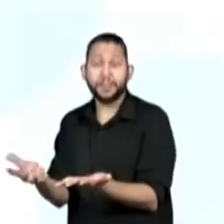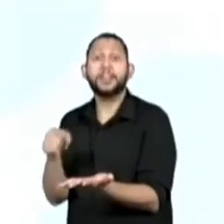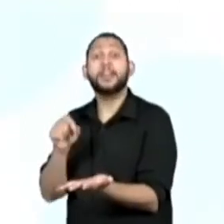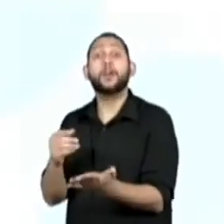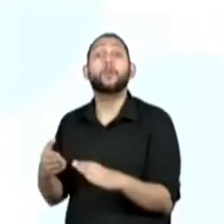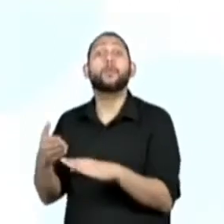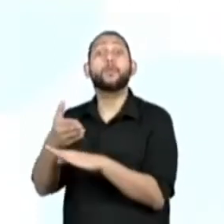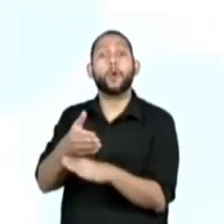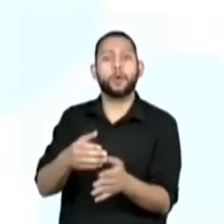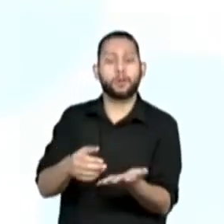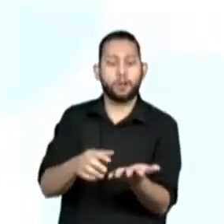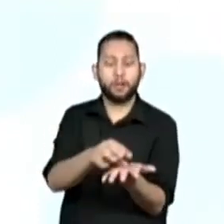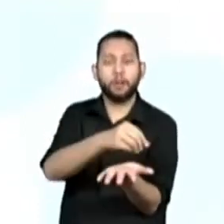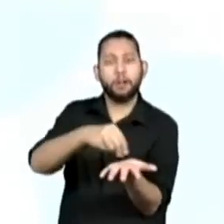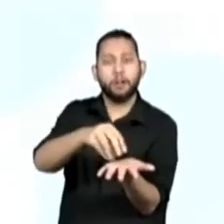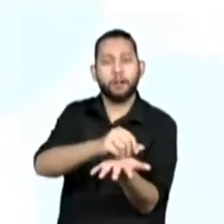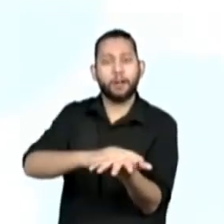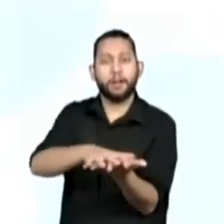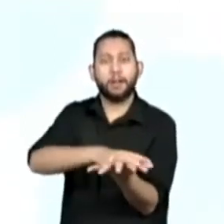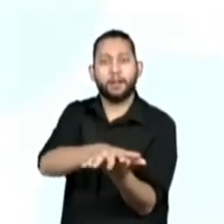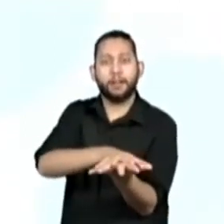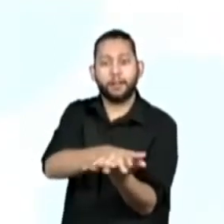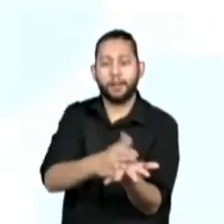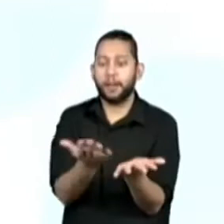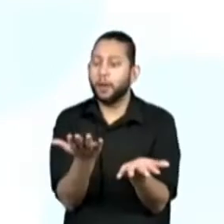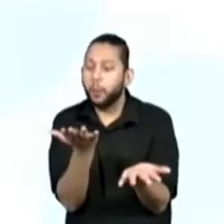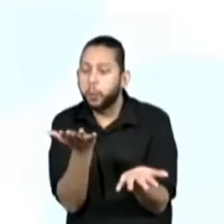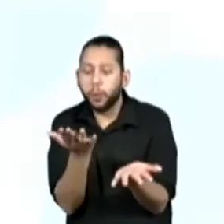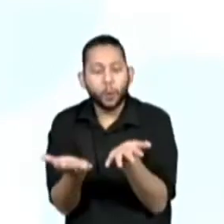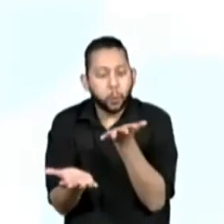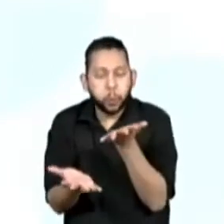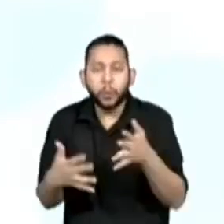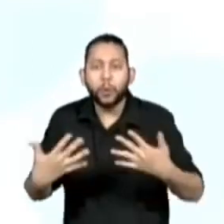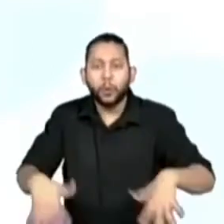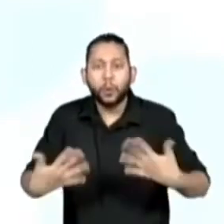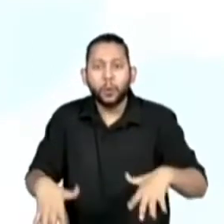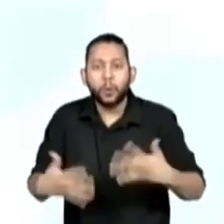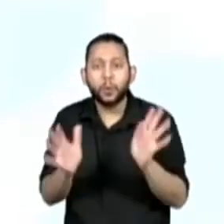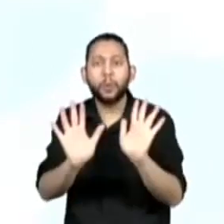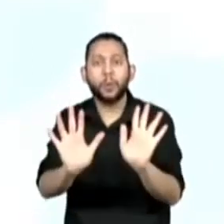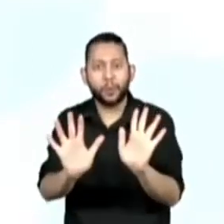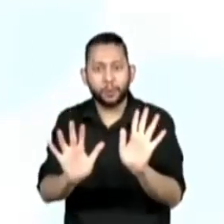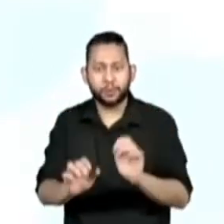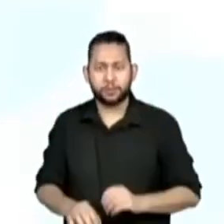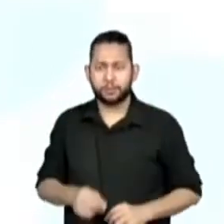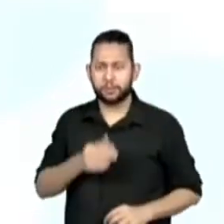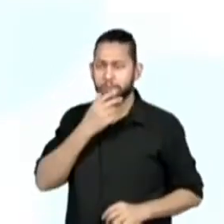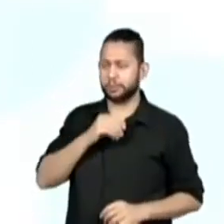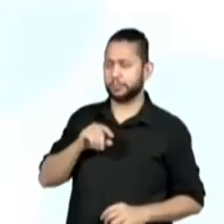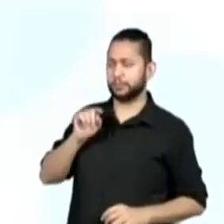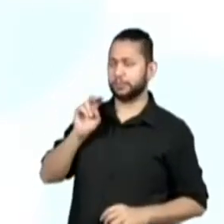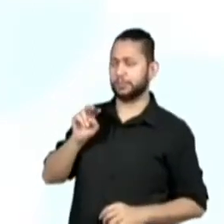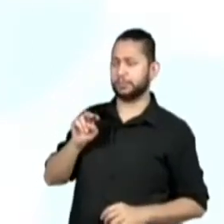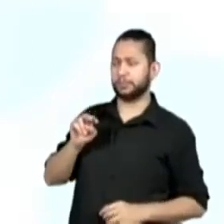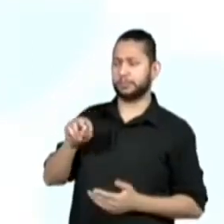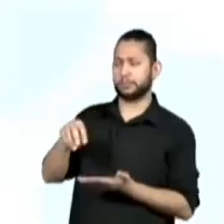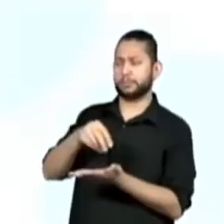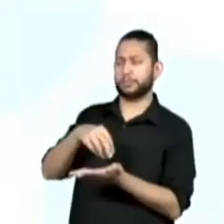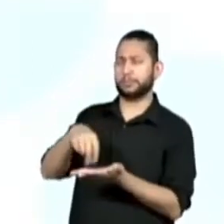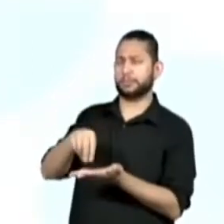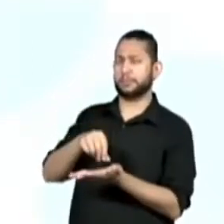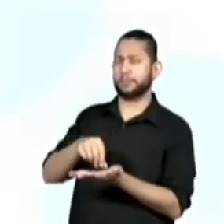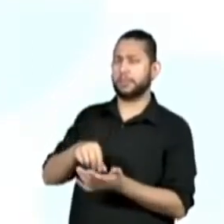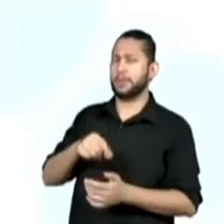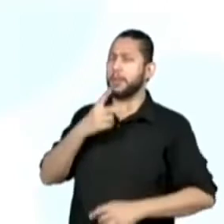disse: espalha um pouco de farinha de trigo na minha pata. O moleiro pensou: este lobo